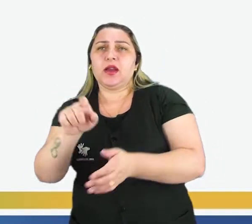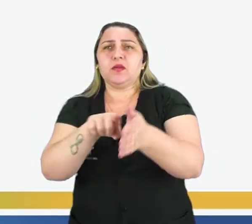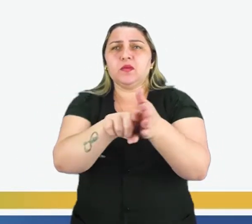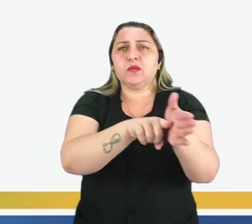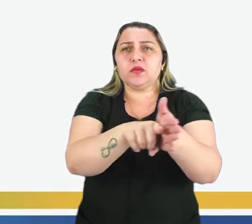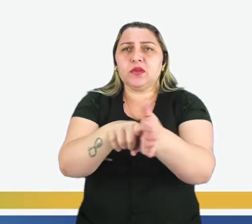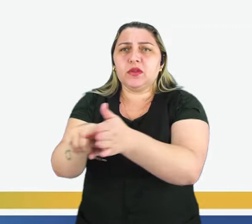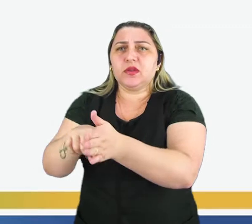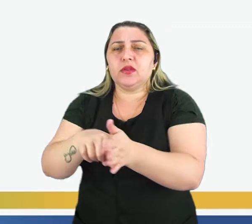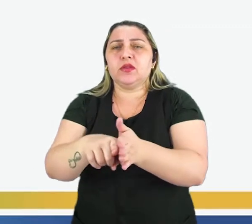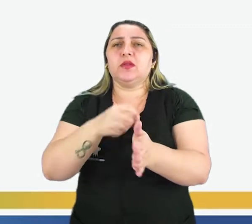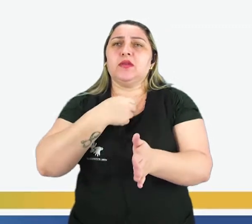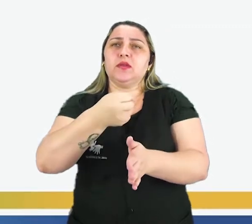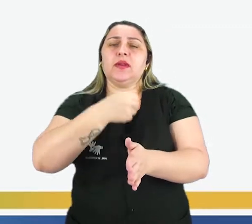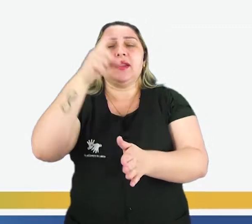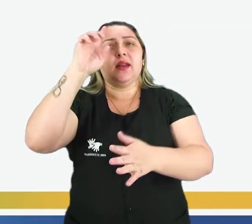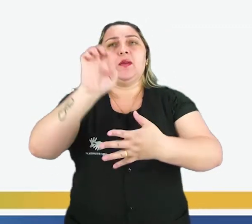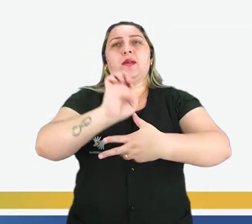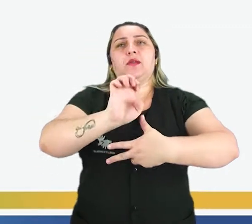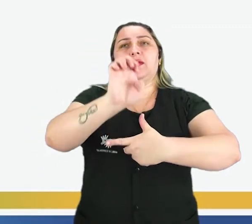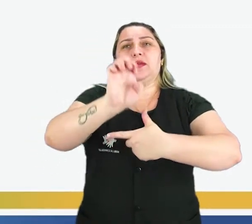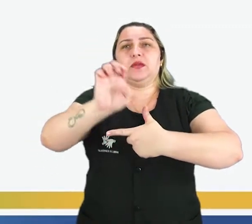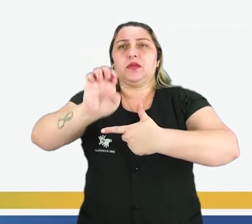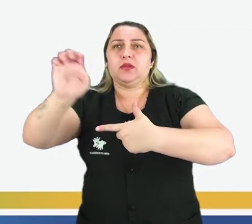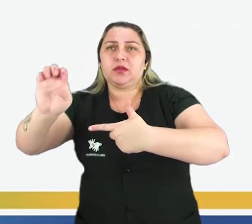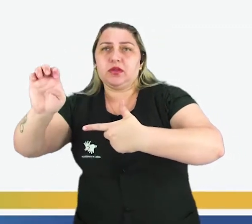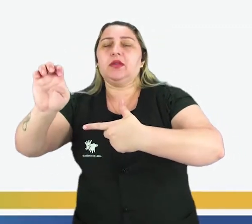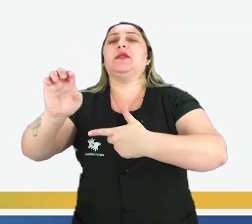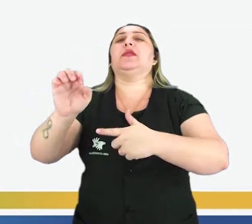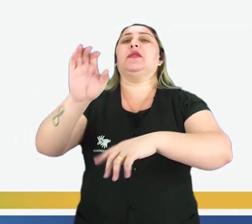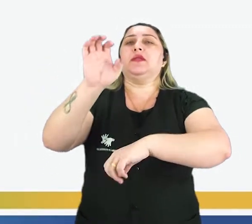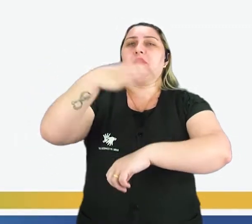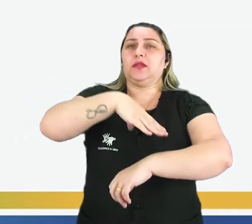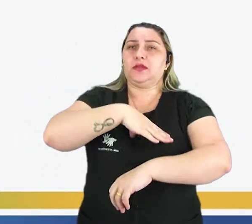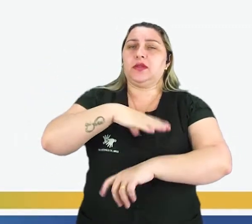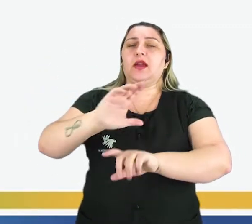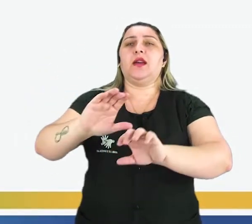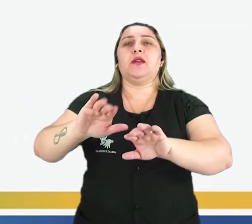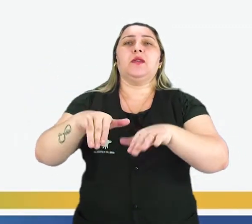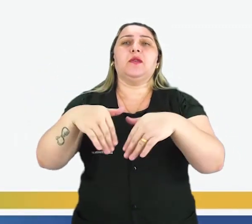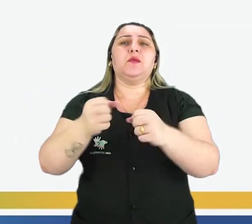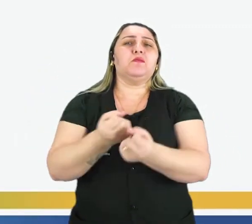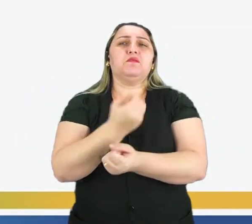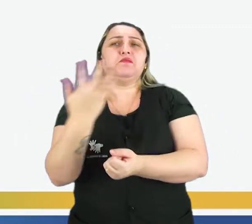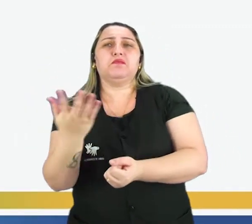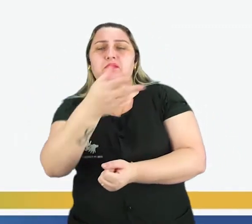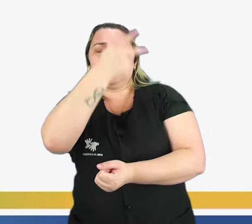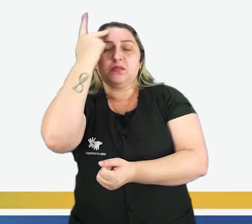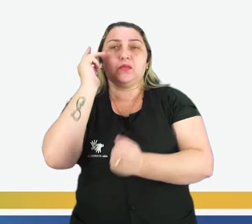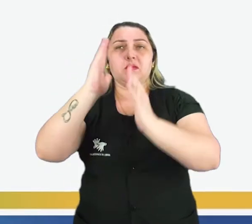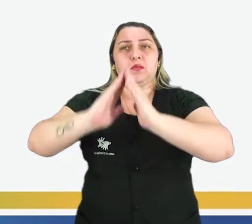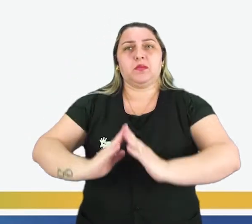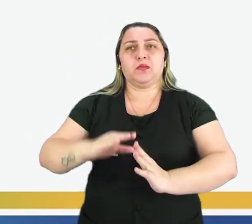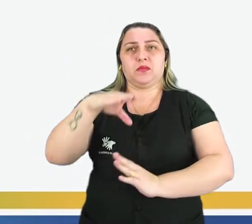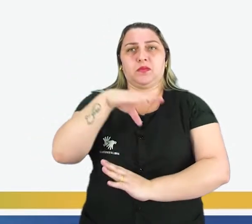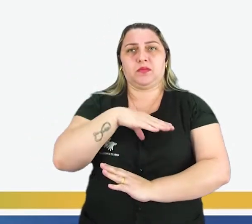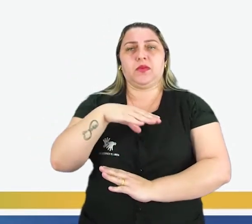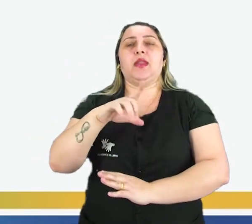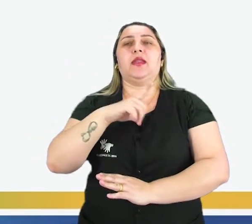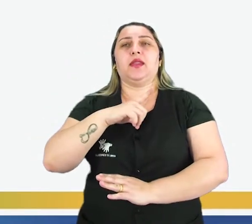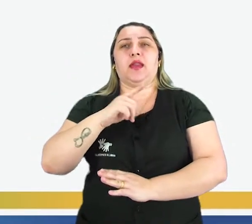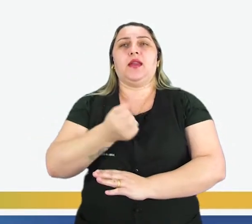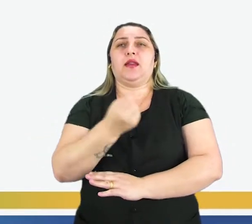entrevistas para a gente ter uma estatística da cidade, quantas pessoas habitam naquela cidade, ou ter alguns